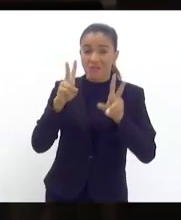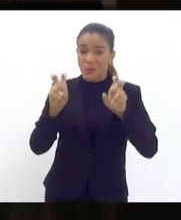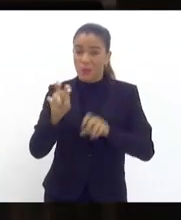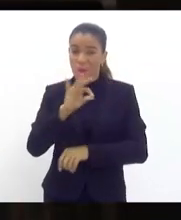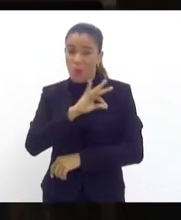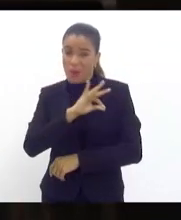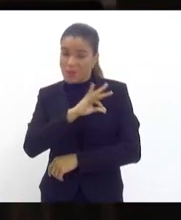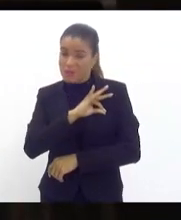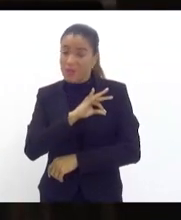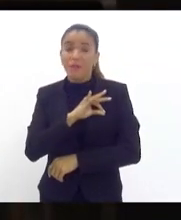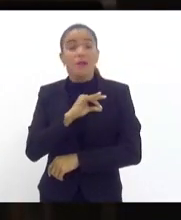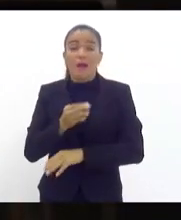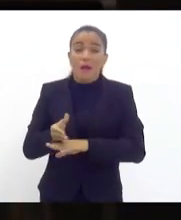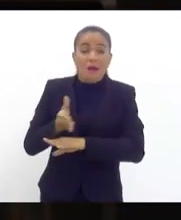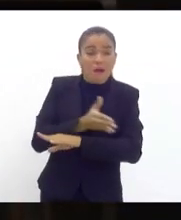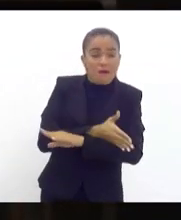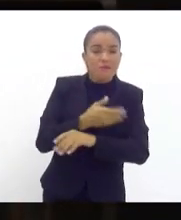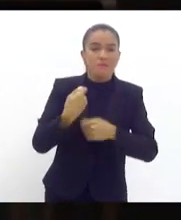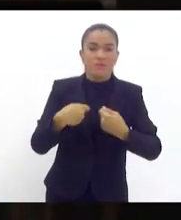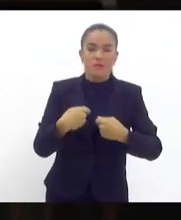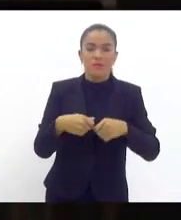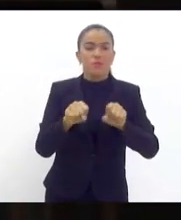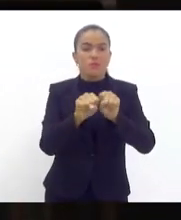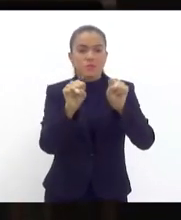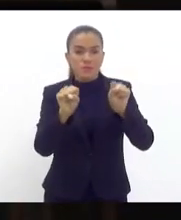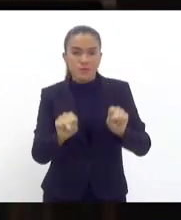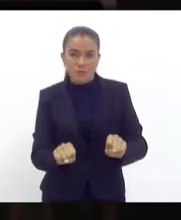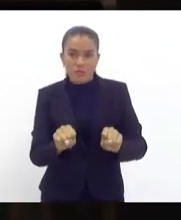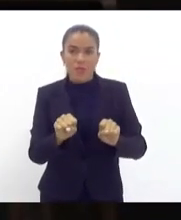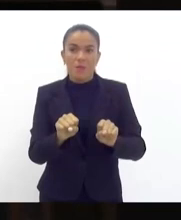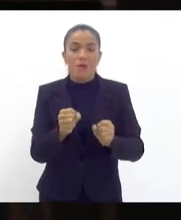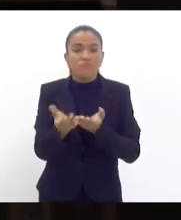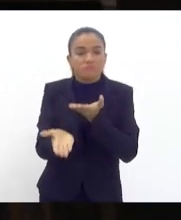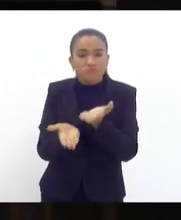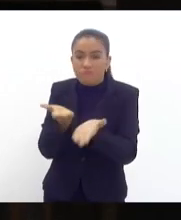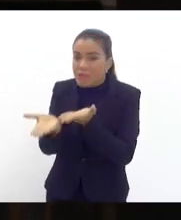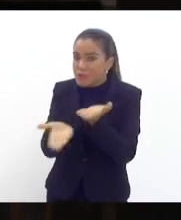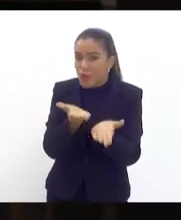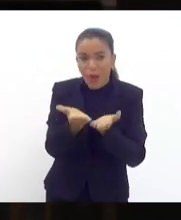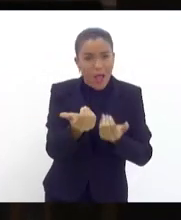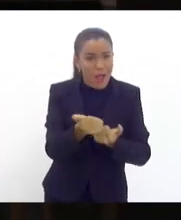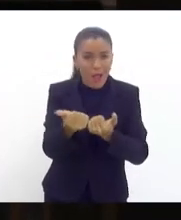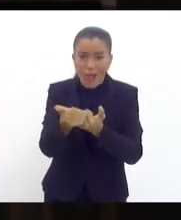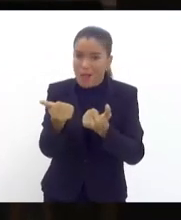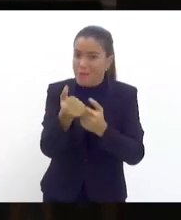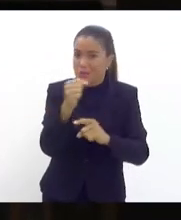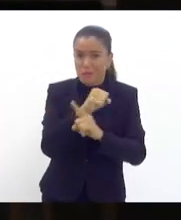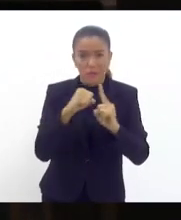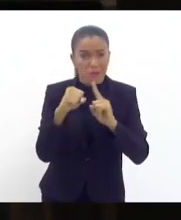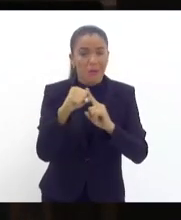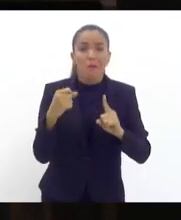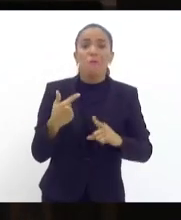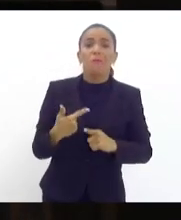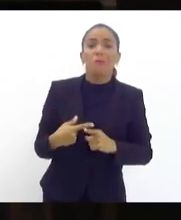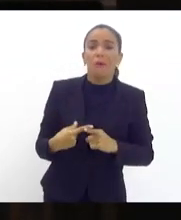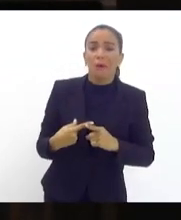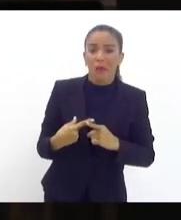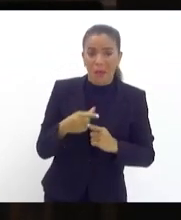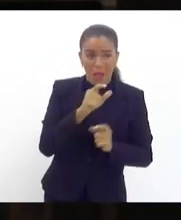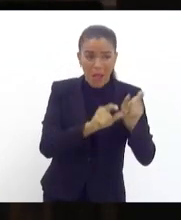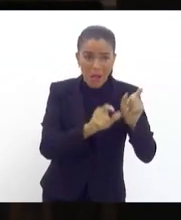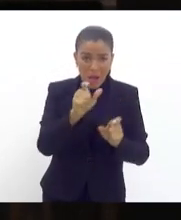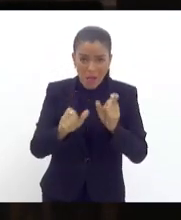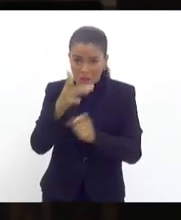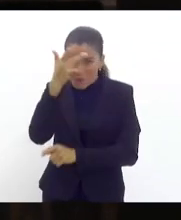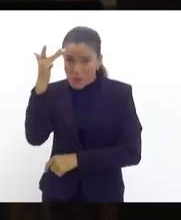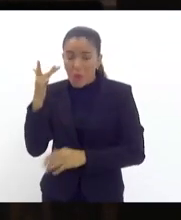tem que haver um sistema de estacionamento social para porque aquelas pessoas